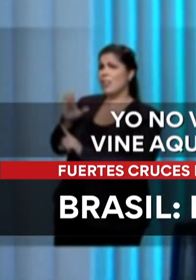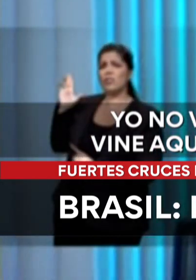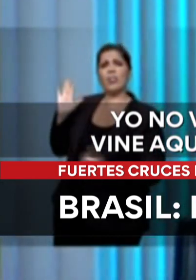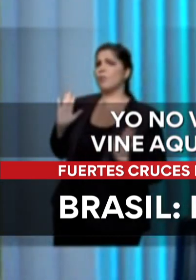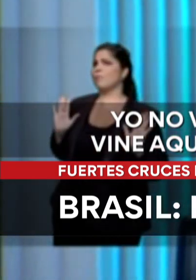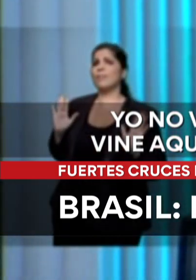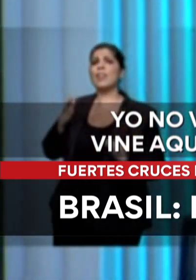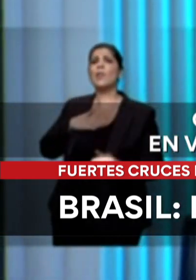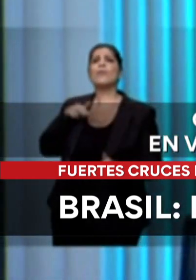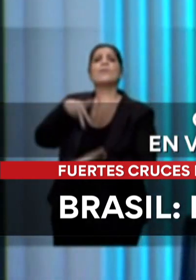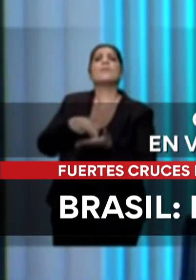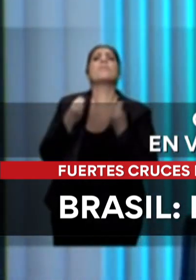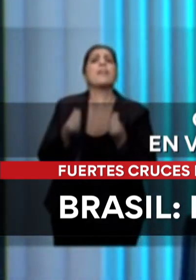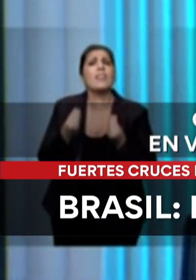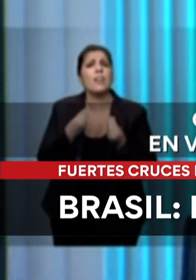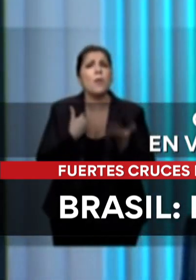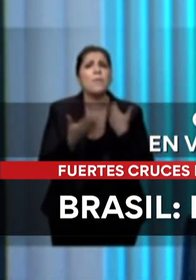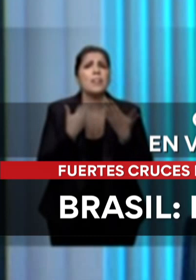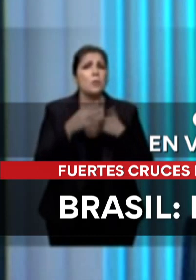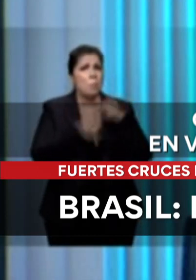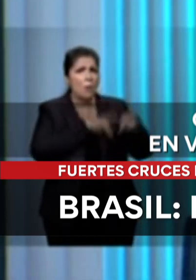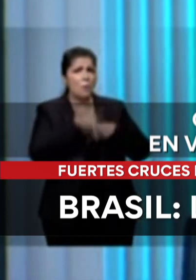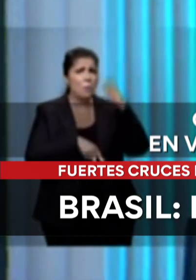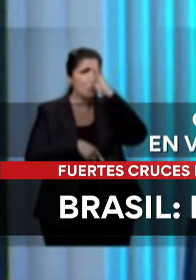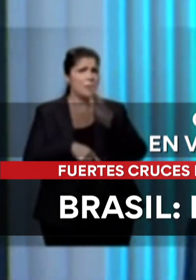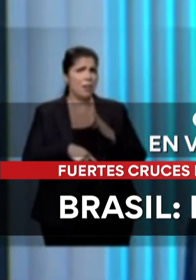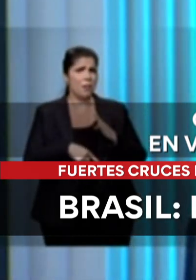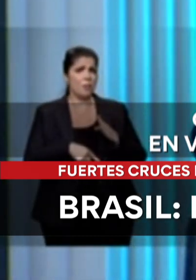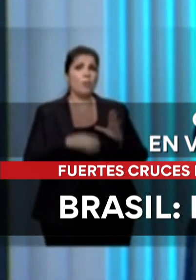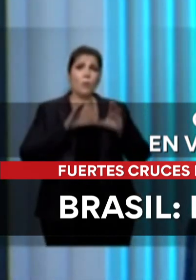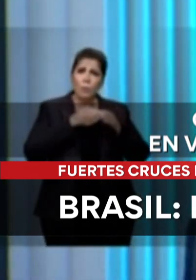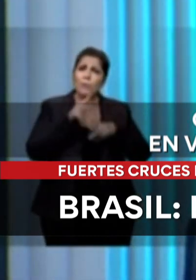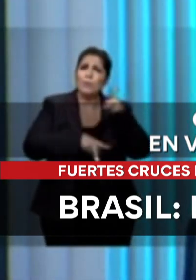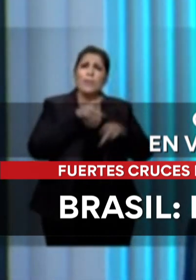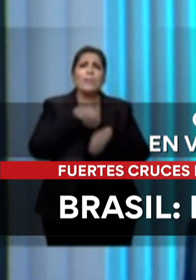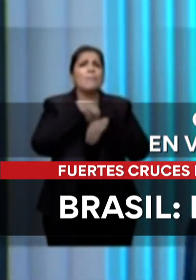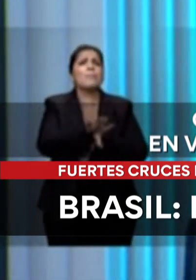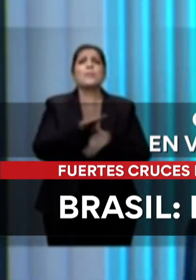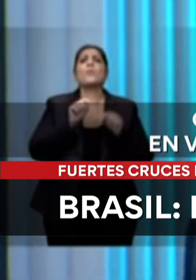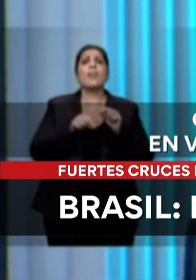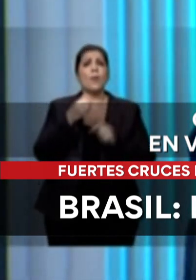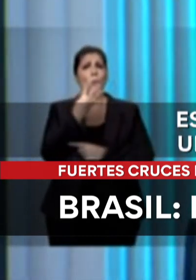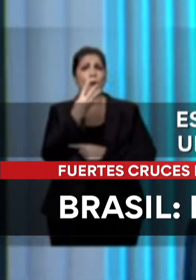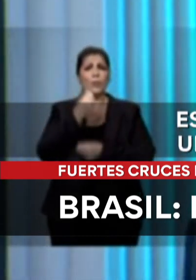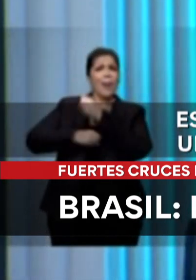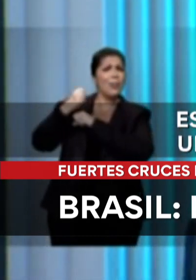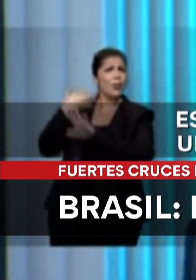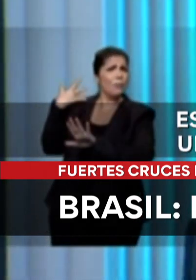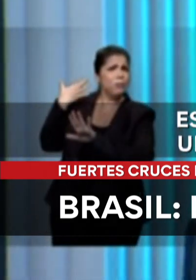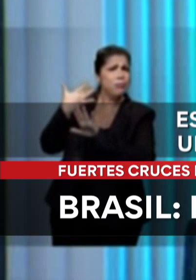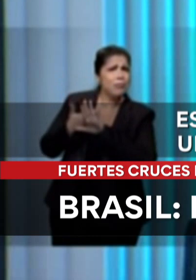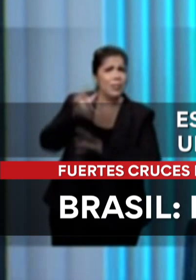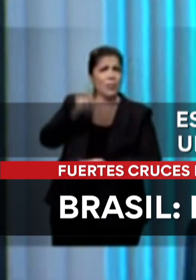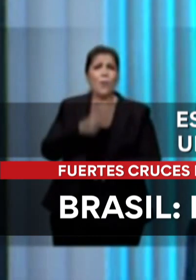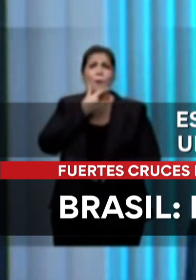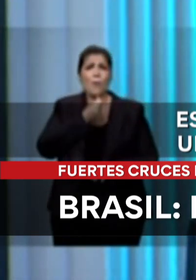com o povo brasileiro. E quero dizer ao povo brasileiro alto e bom som. Durante 4 anos, esse homem governou